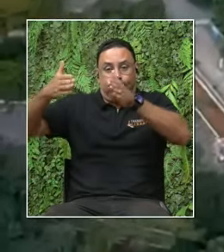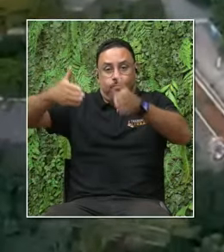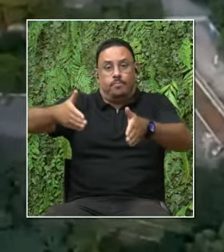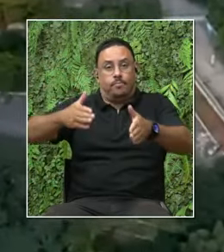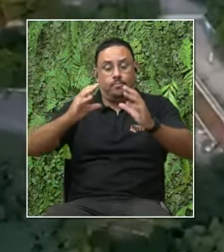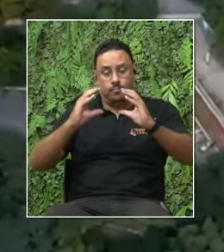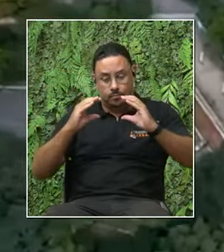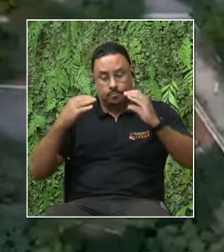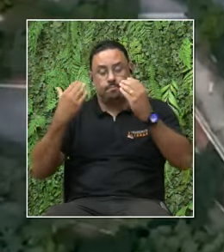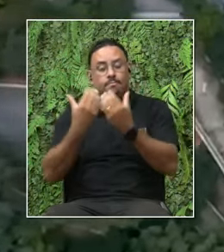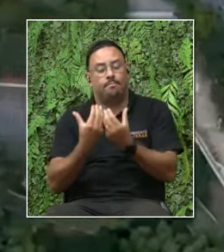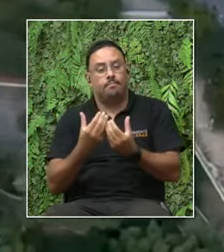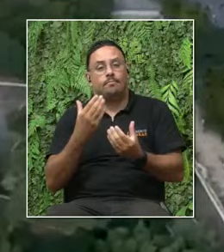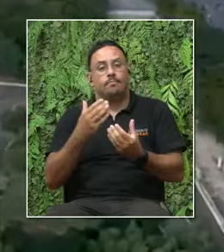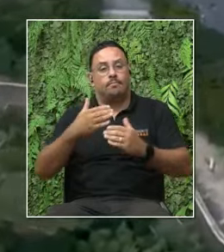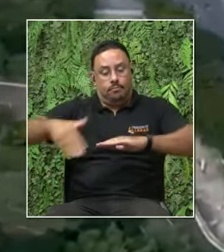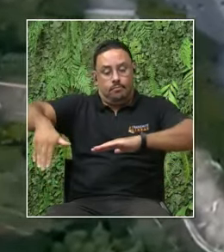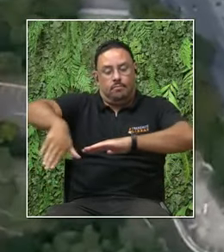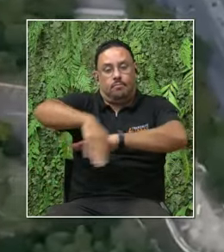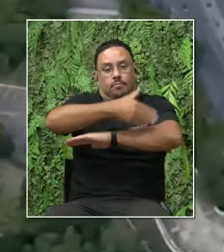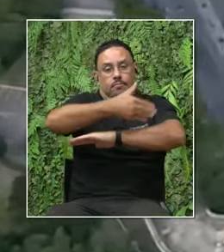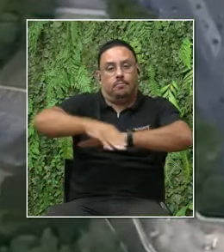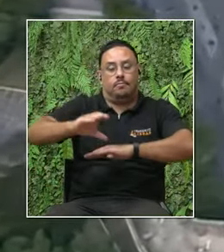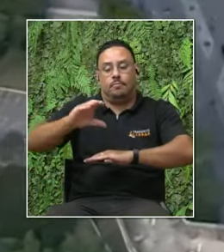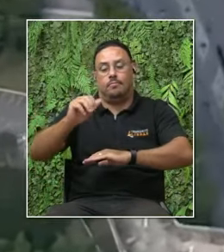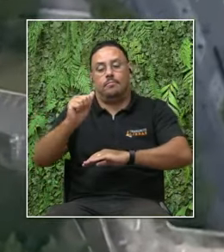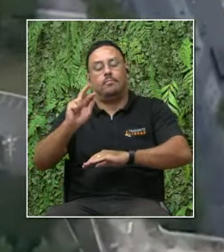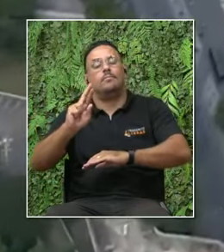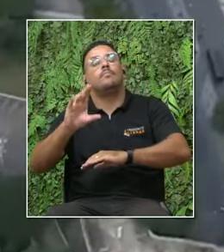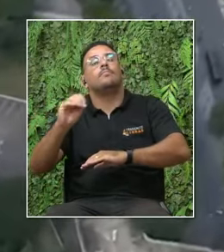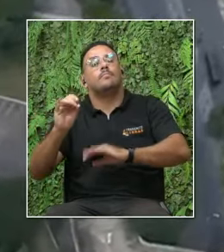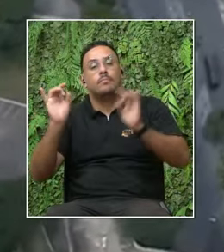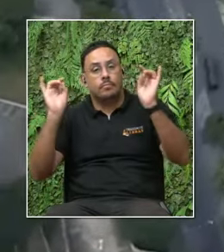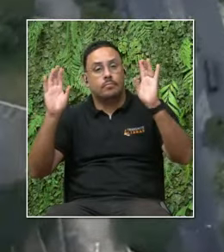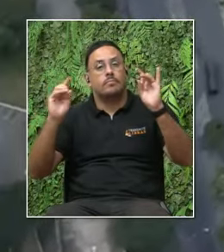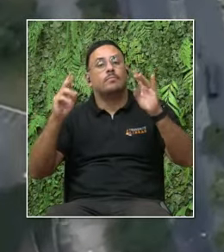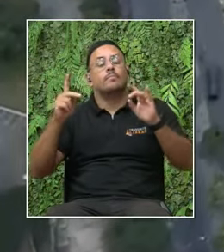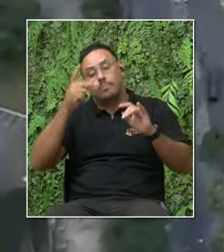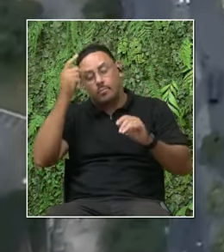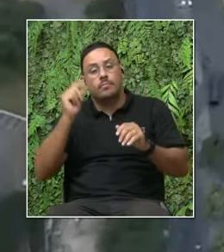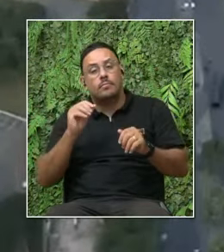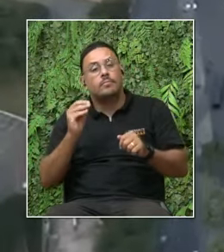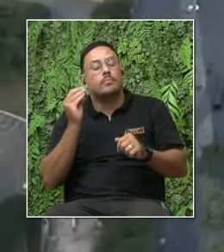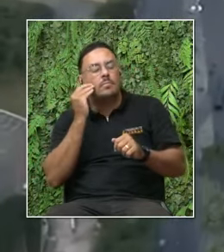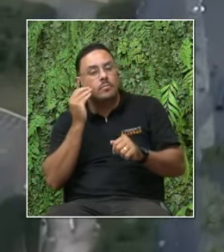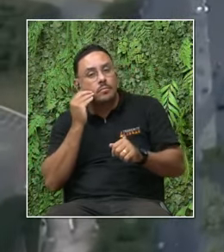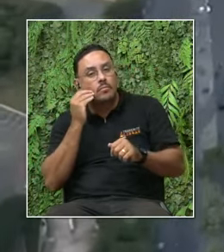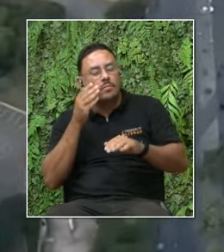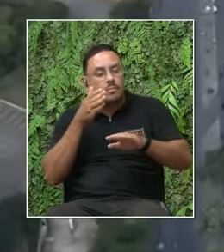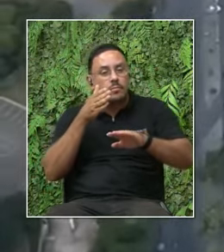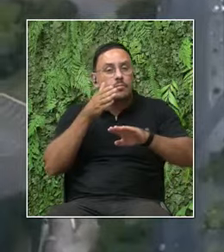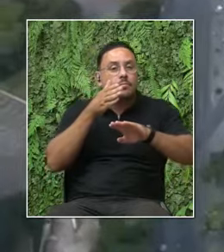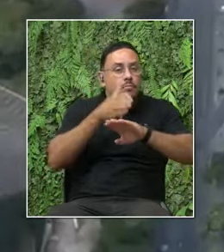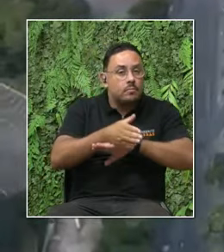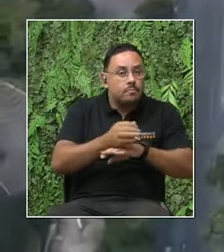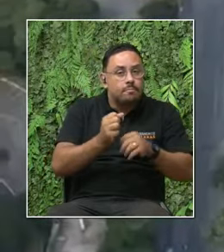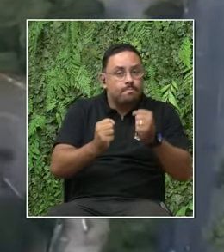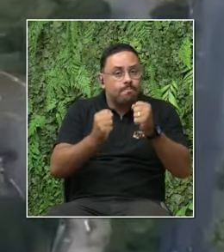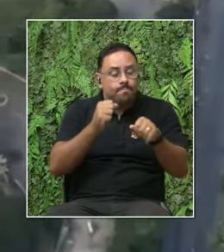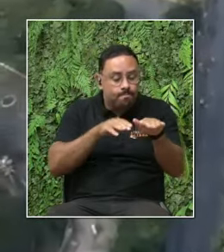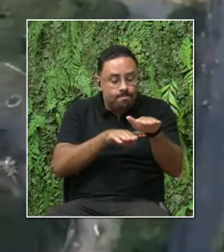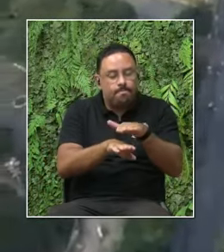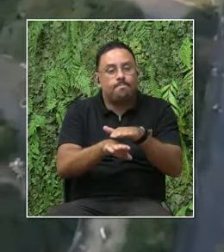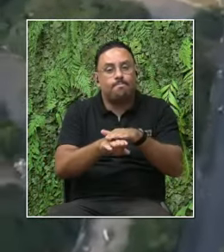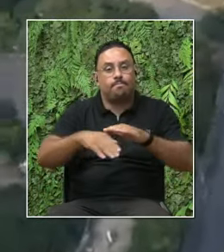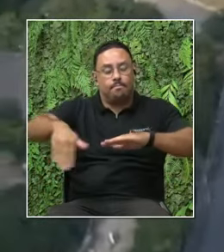Mineirão pela Avenida Carlos Luz Especialmente para quem vai tentar acessar o estacionamento da mesma forma